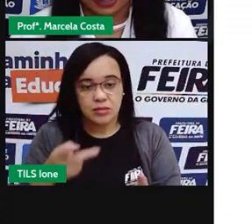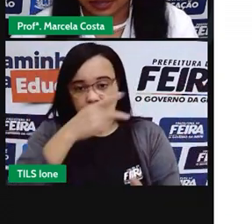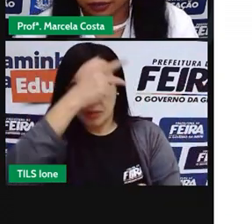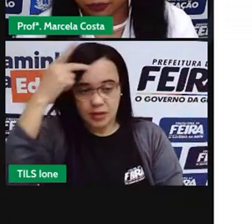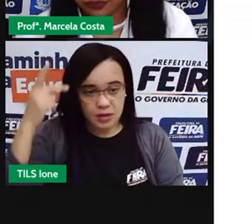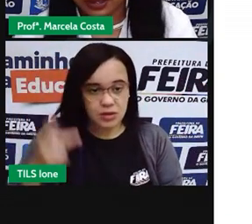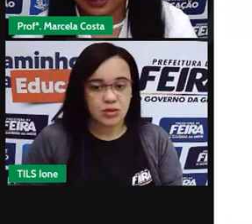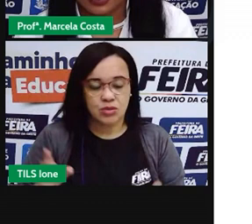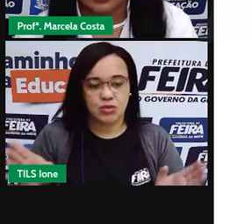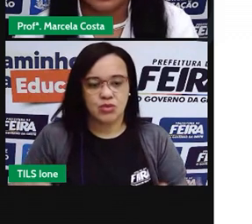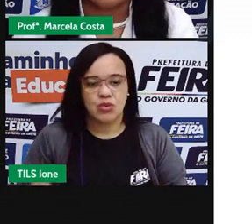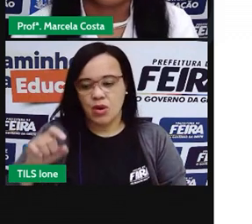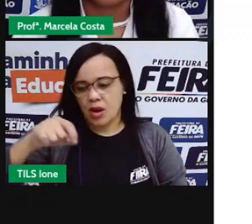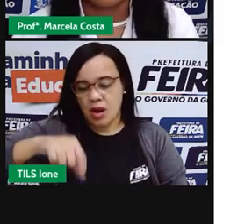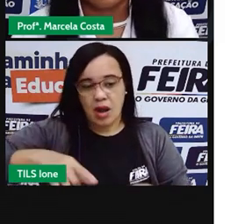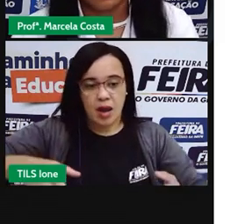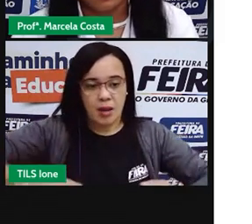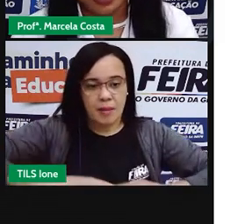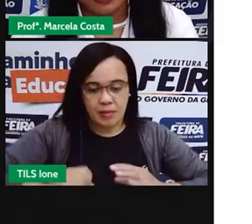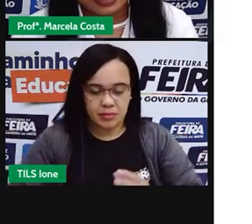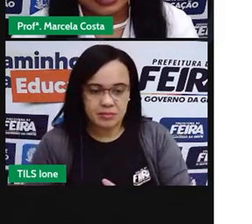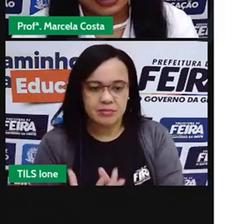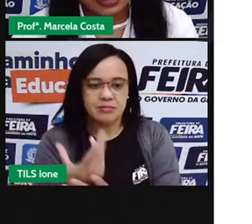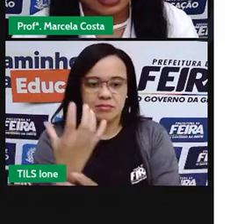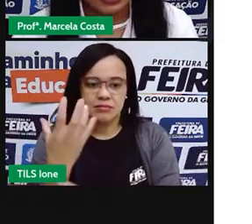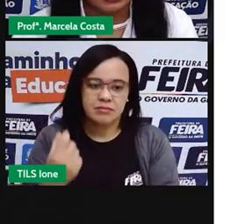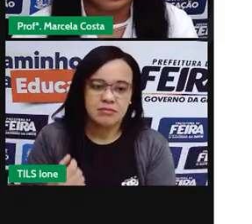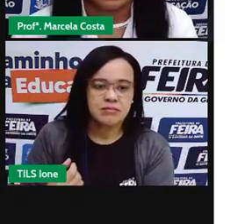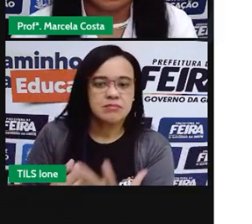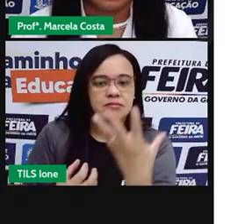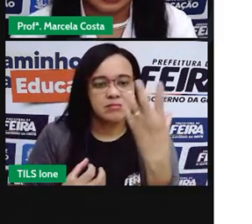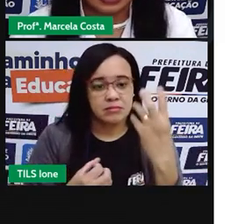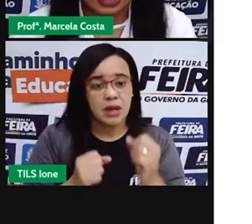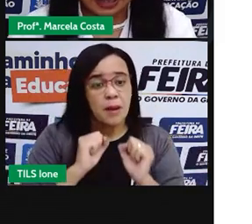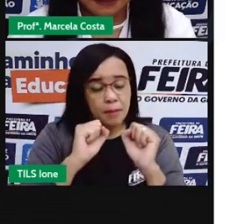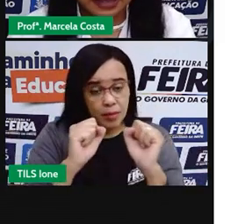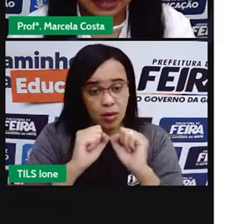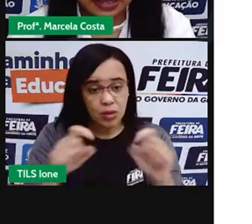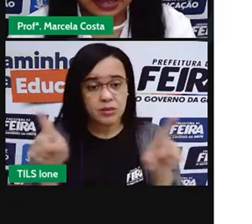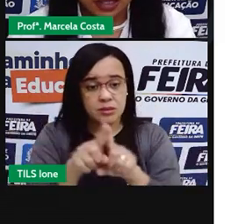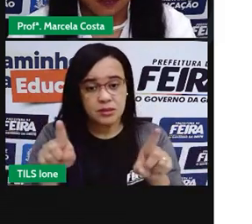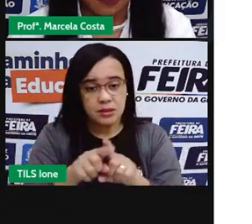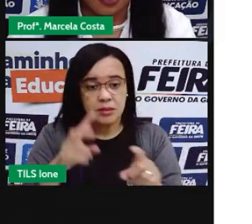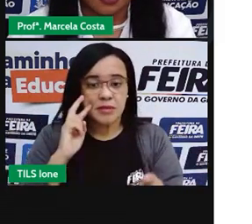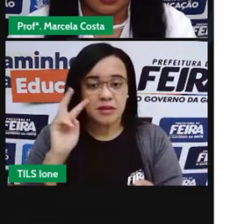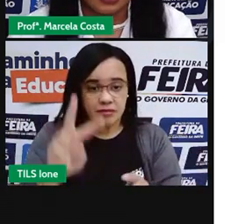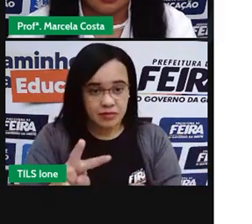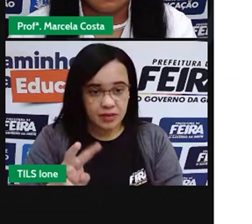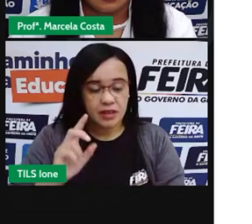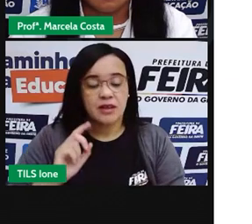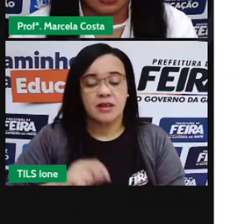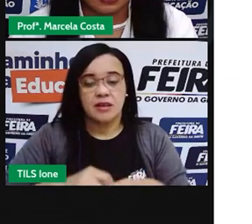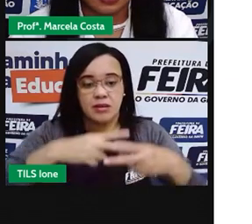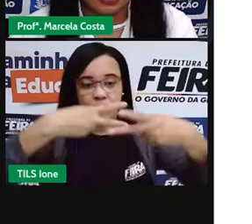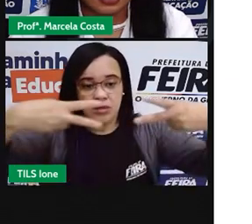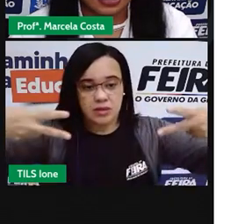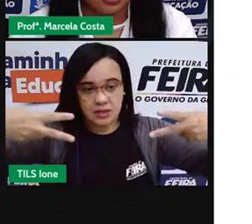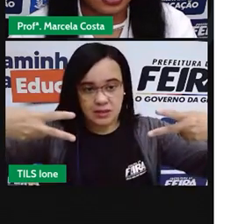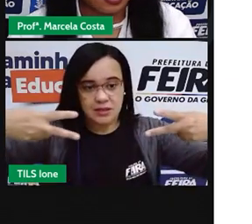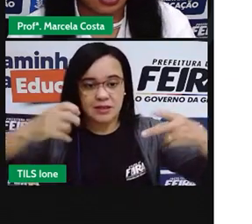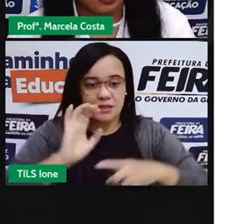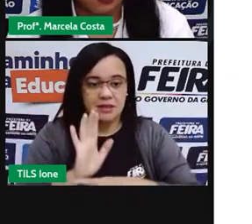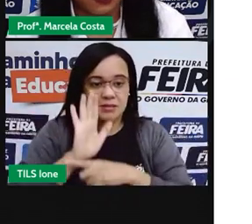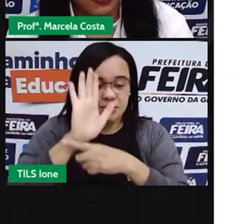essa releitura por meio desse link que aparece aqui na apresentação. E aí você vai